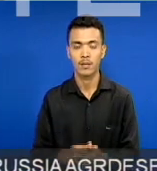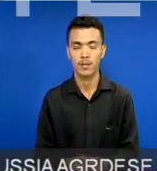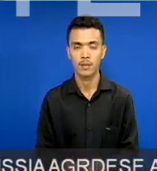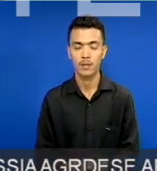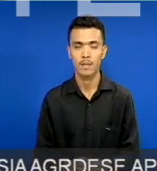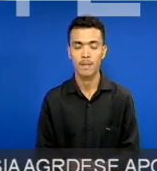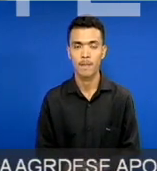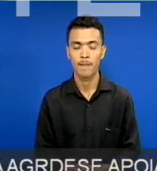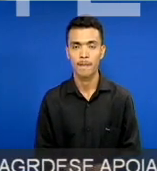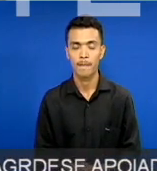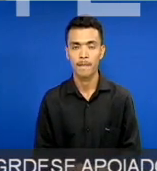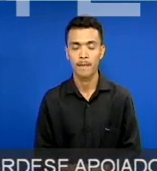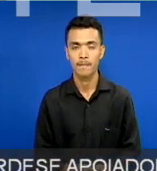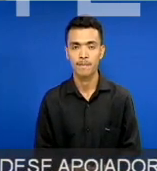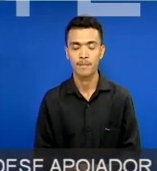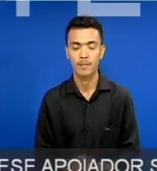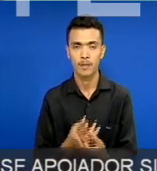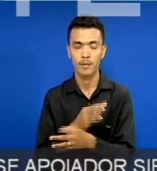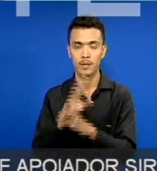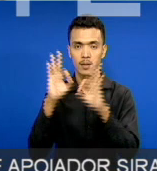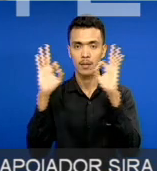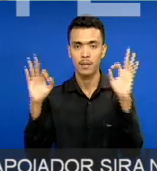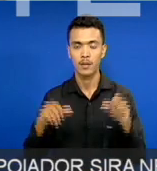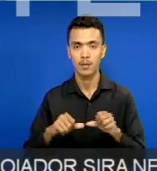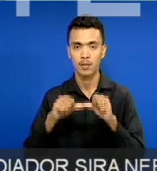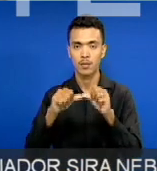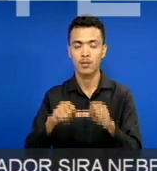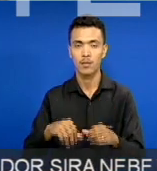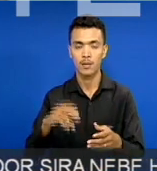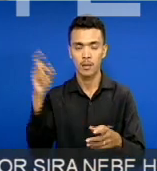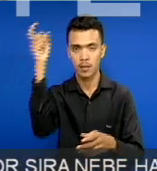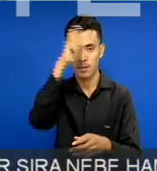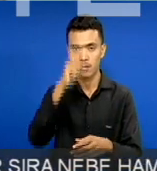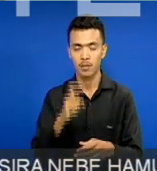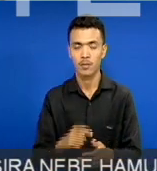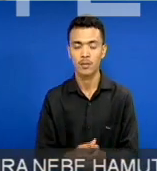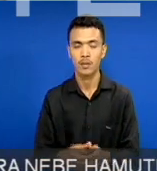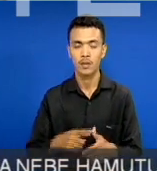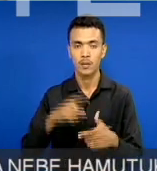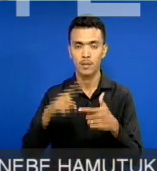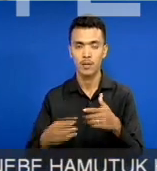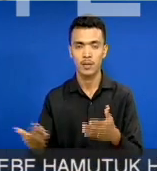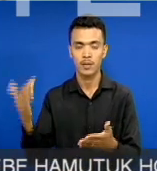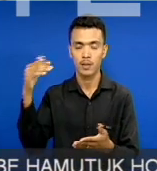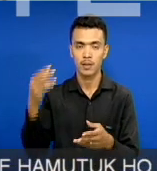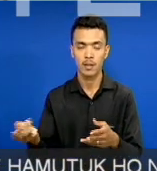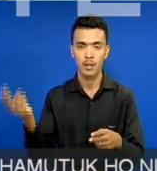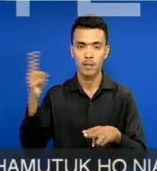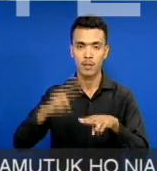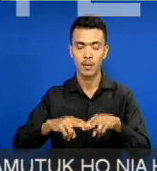né para atu desativa sistema tuan. Depois enter tira, ita hatama tan